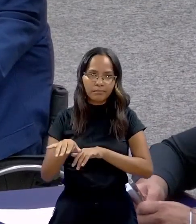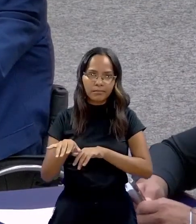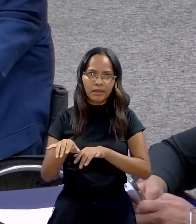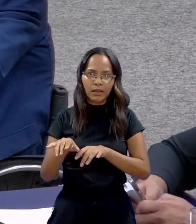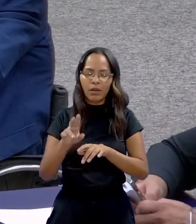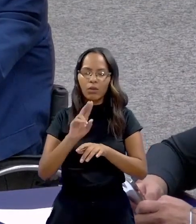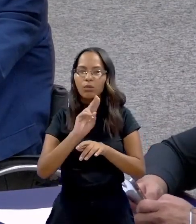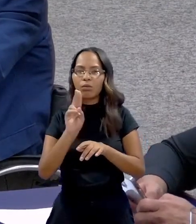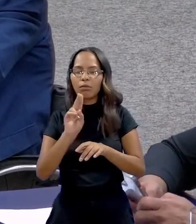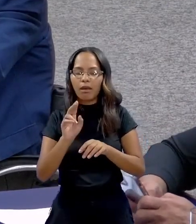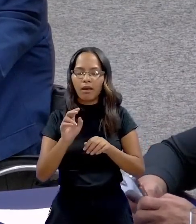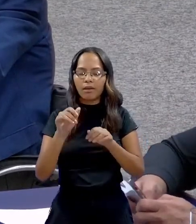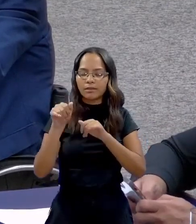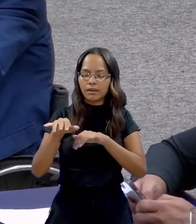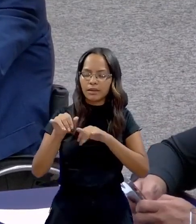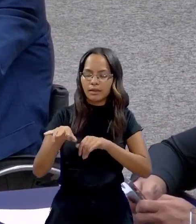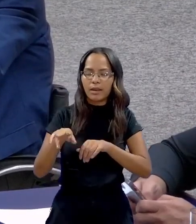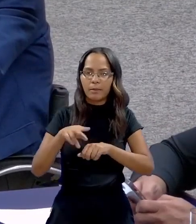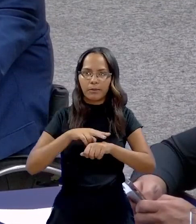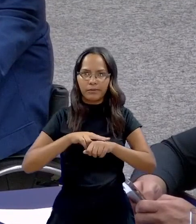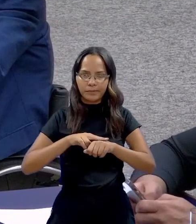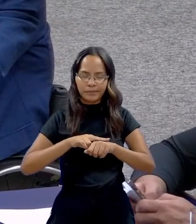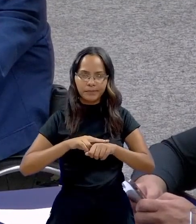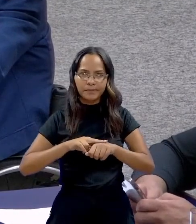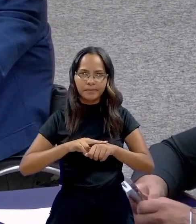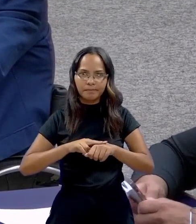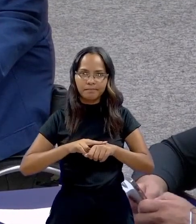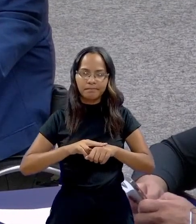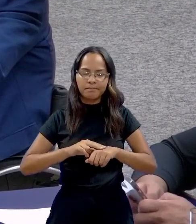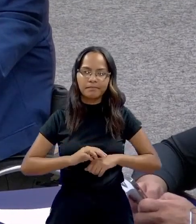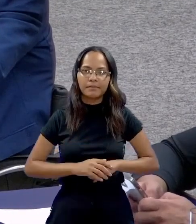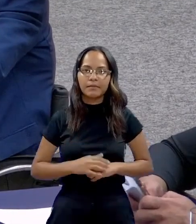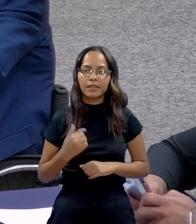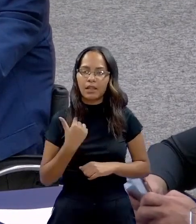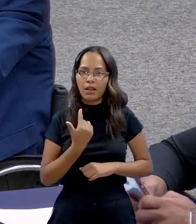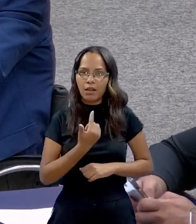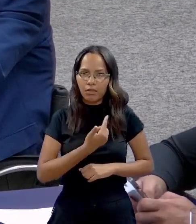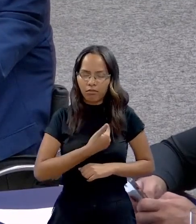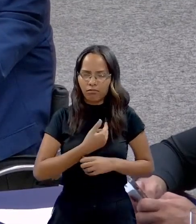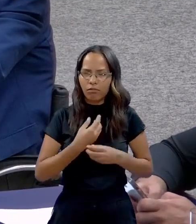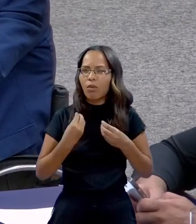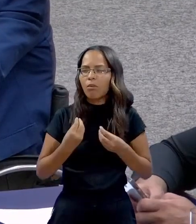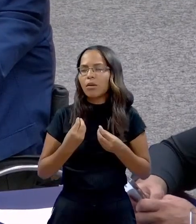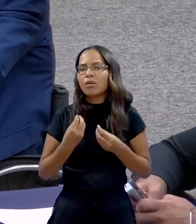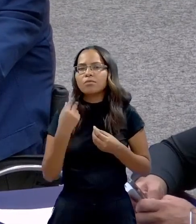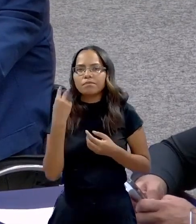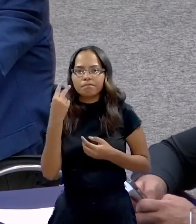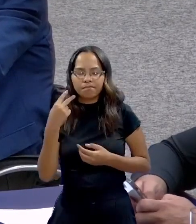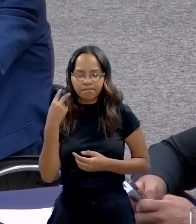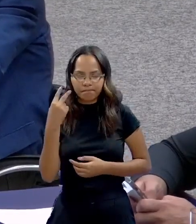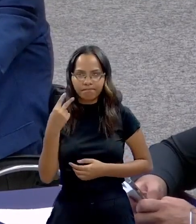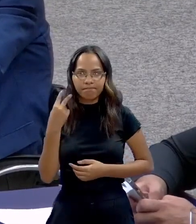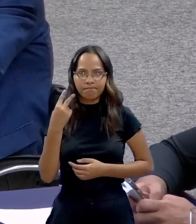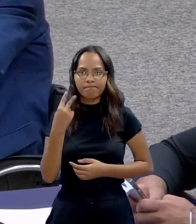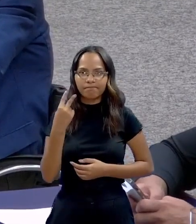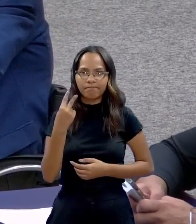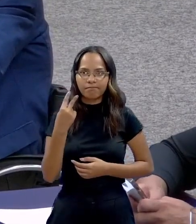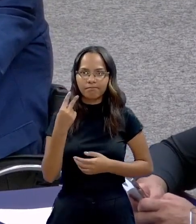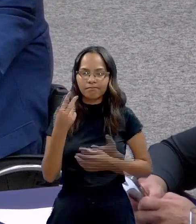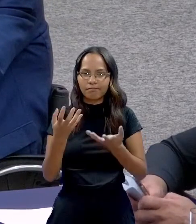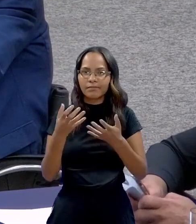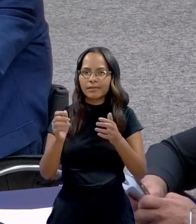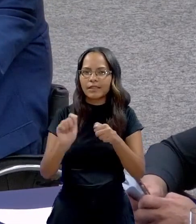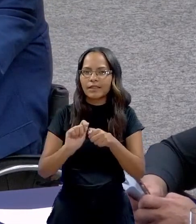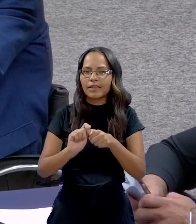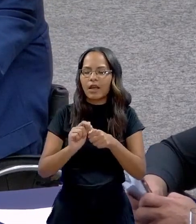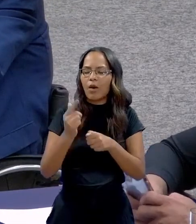eu queria destacar aqui o empenho nosso como parlamentar para tornar Goiânia uma cidade